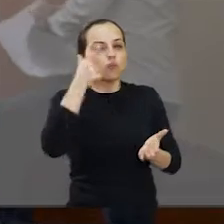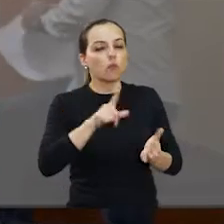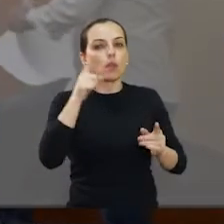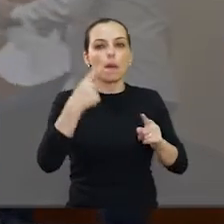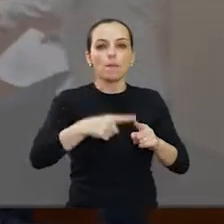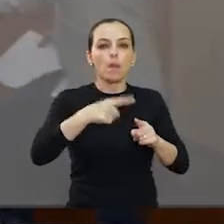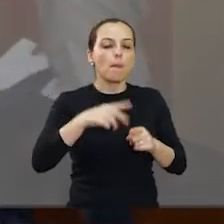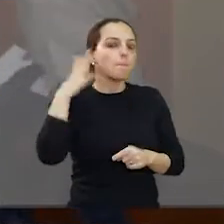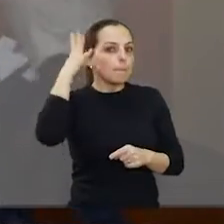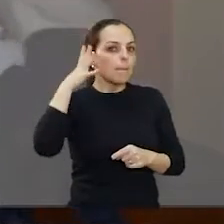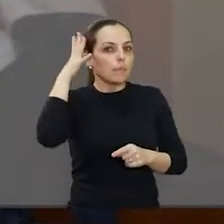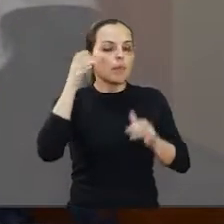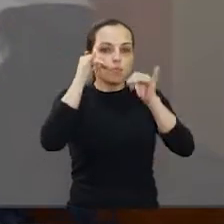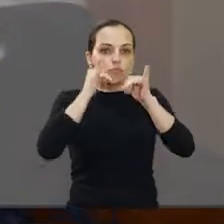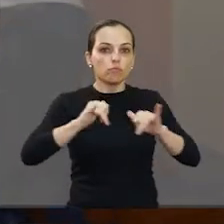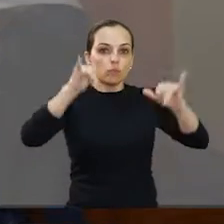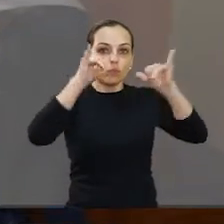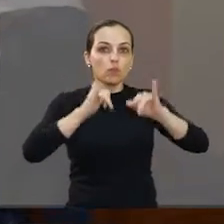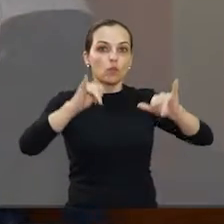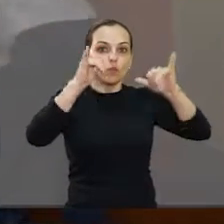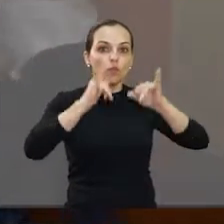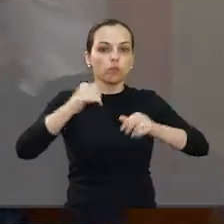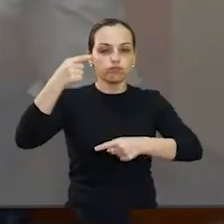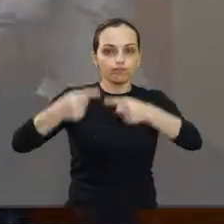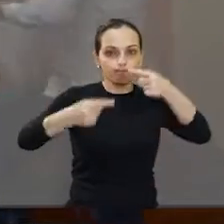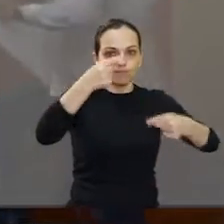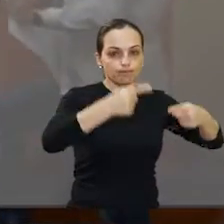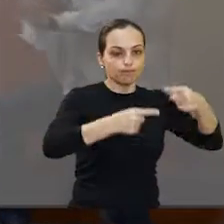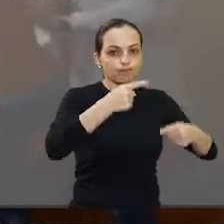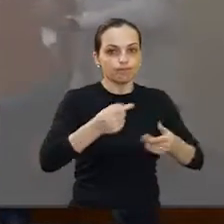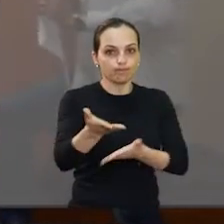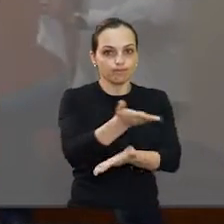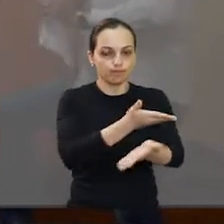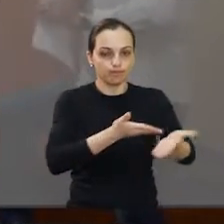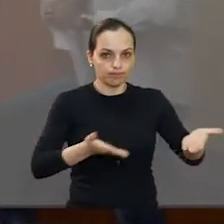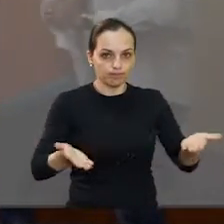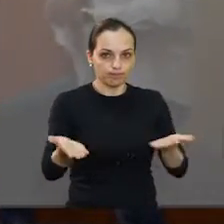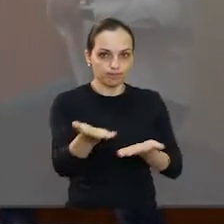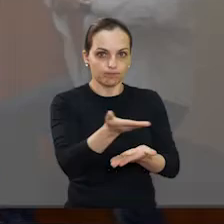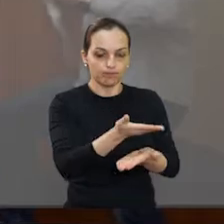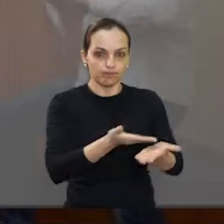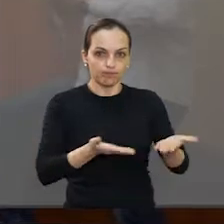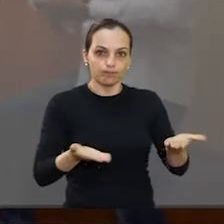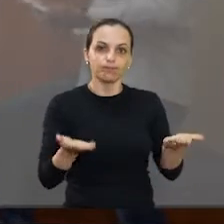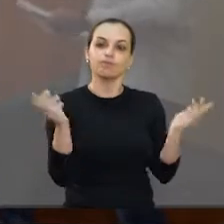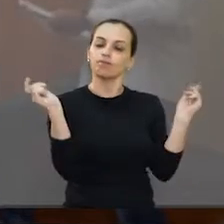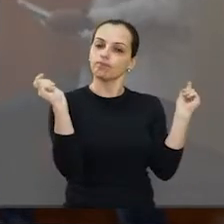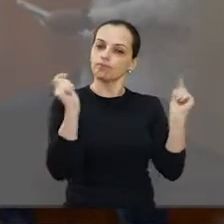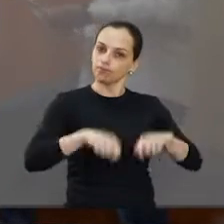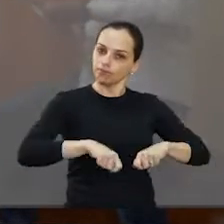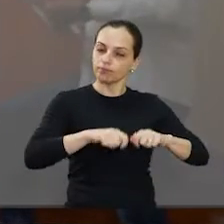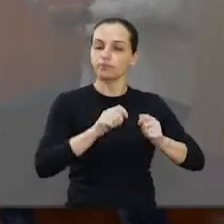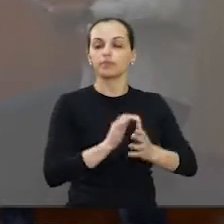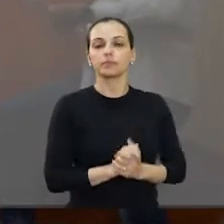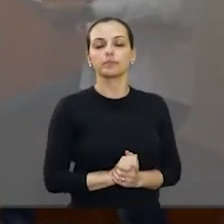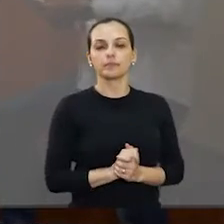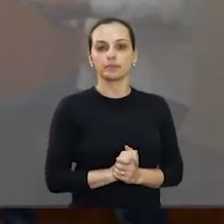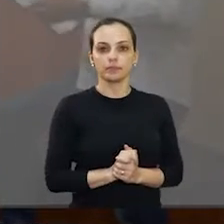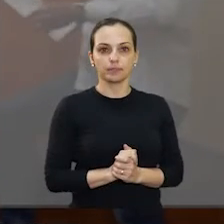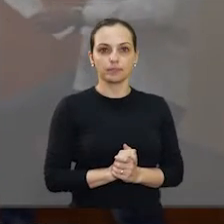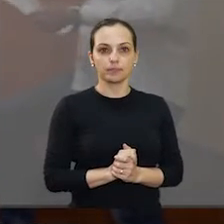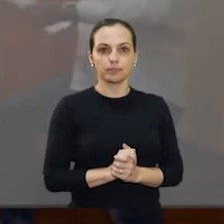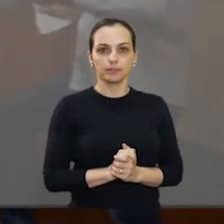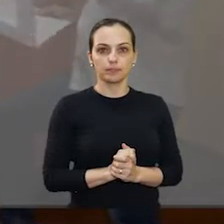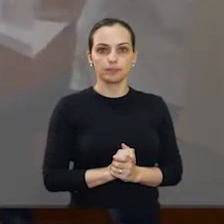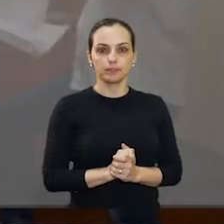uma etapa das nossas obrigações da Câmara Municipal enquanto instituição de divulgar, né, essas